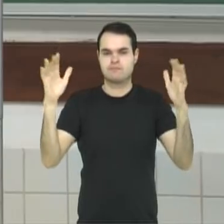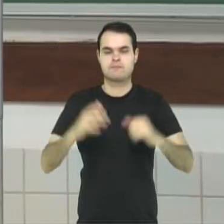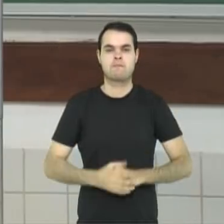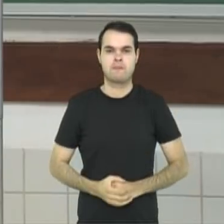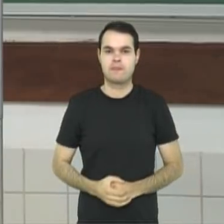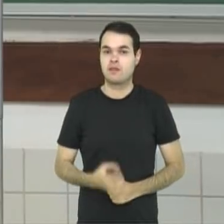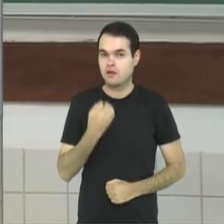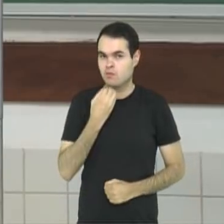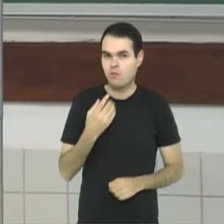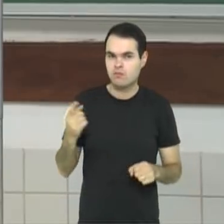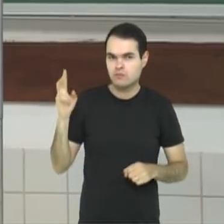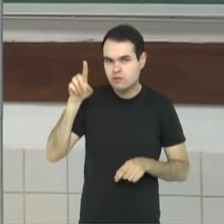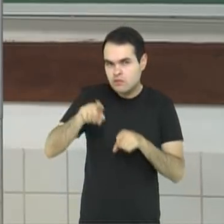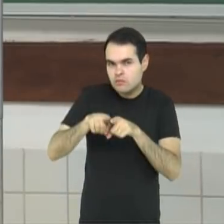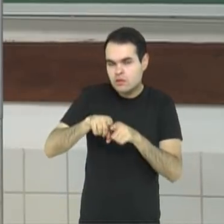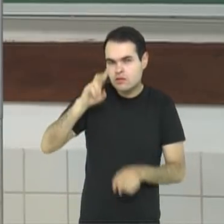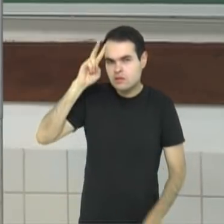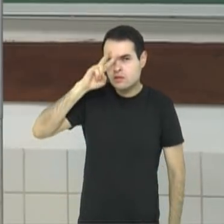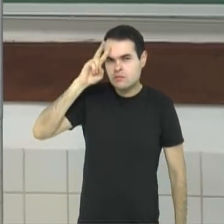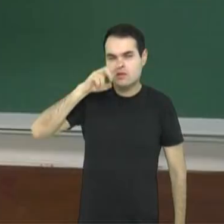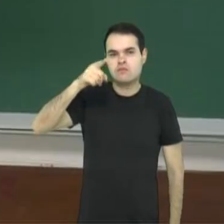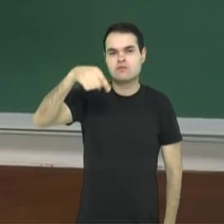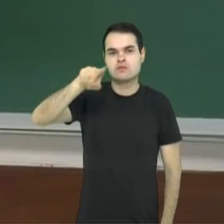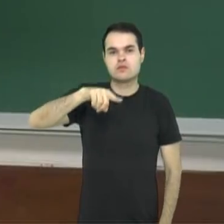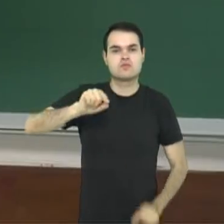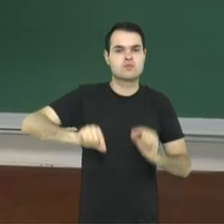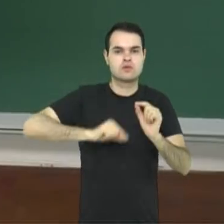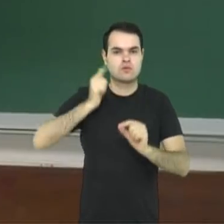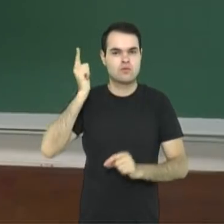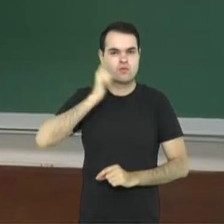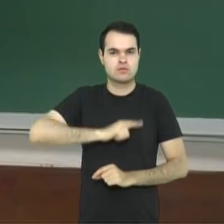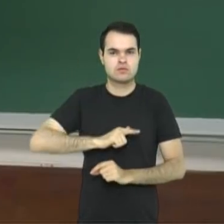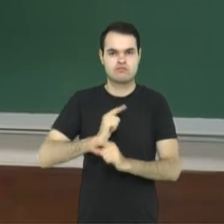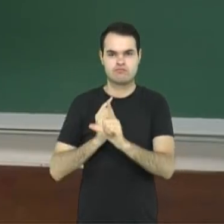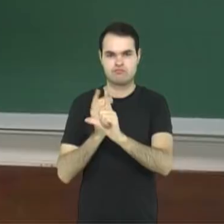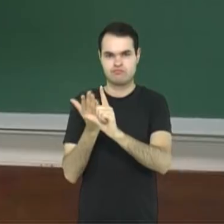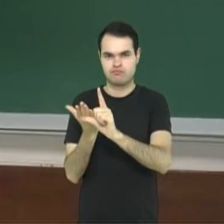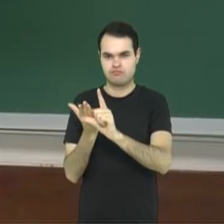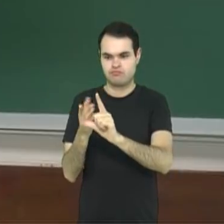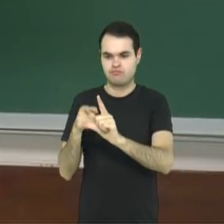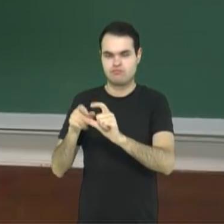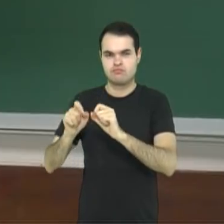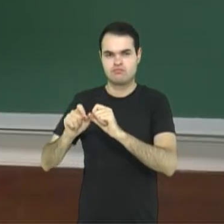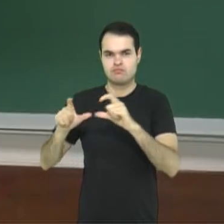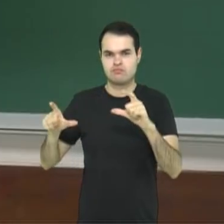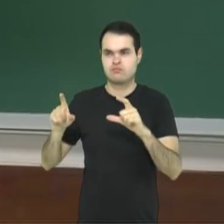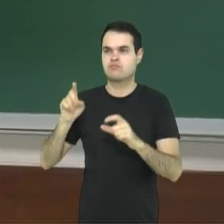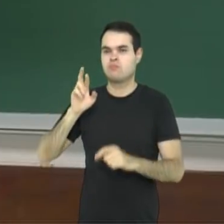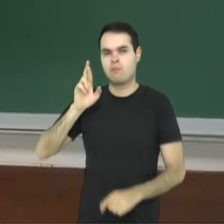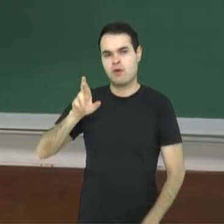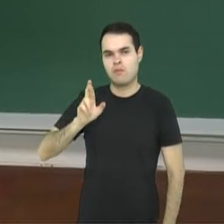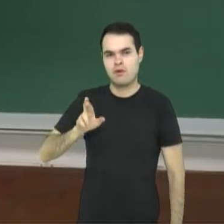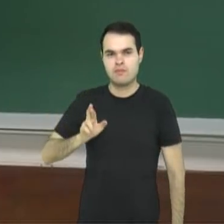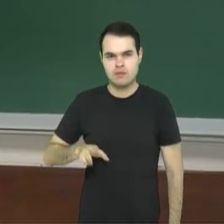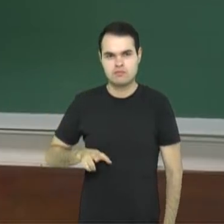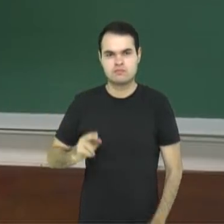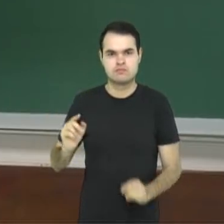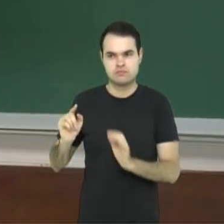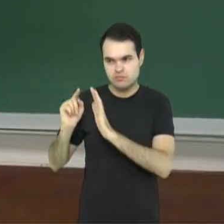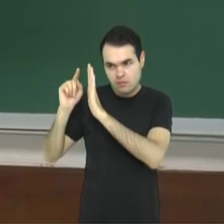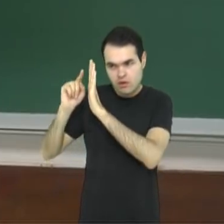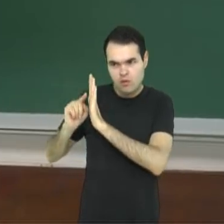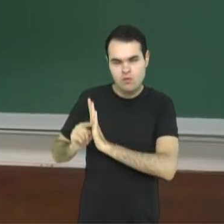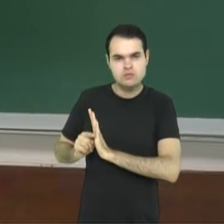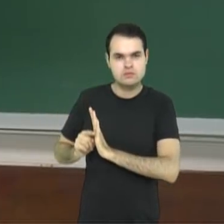fazer aquele lembrete para os estudantes que estão tendo acesso ao aplicativo do Google Classroom, responder ao formulário de questões